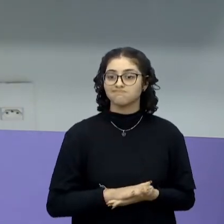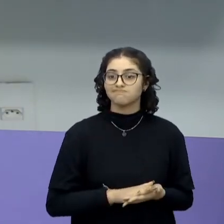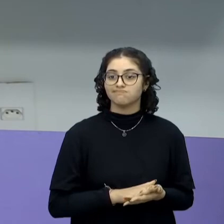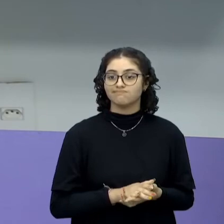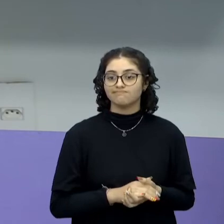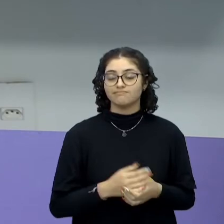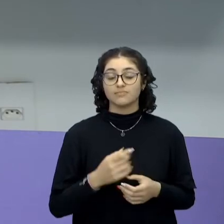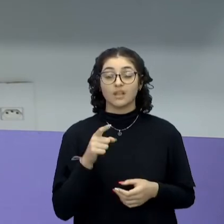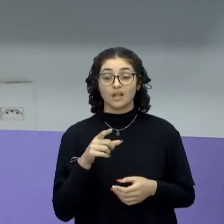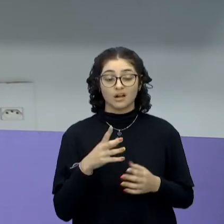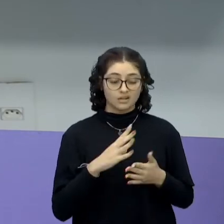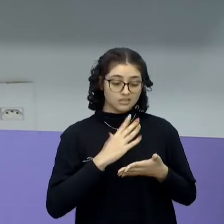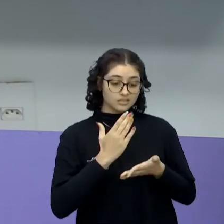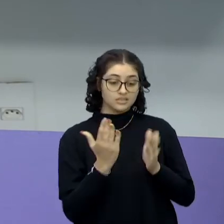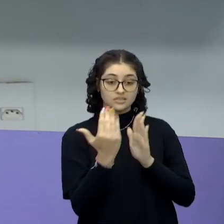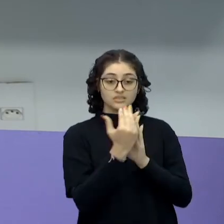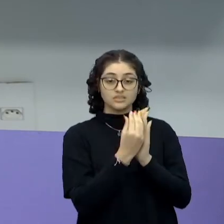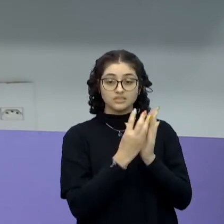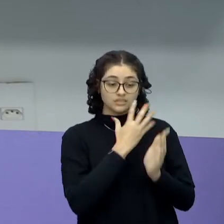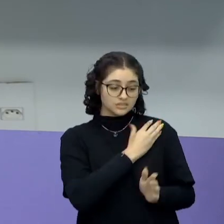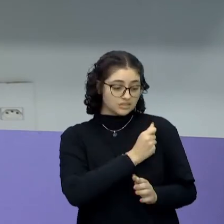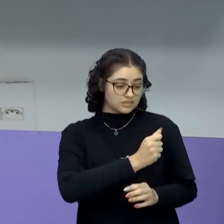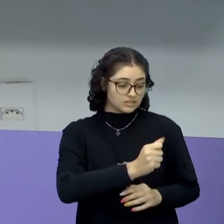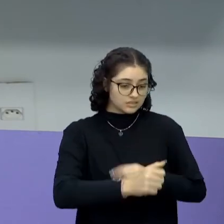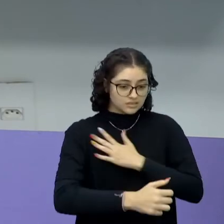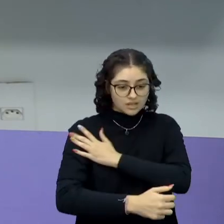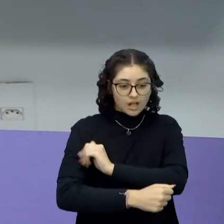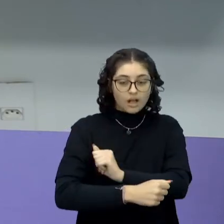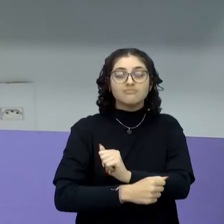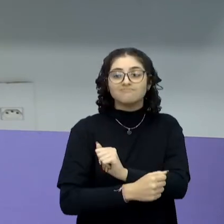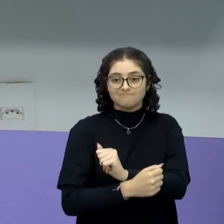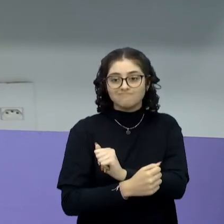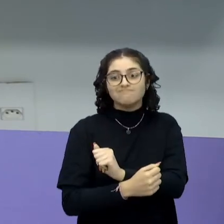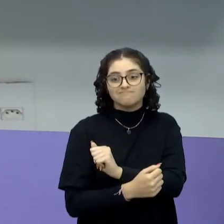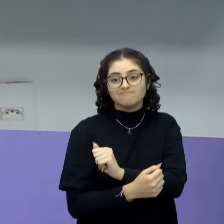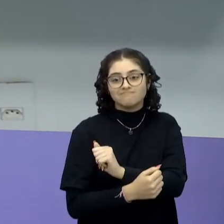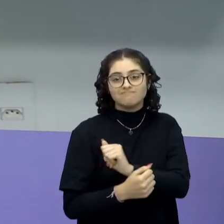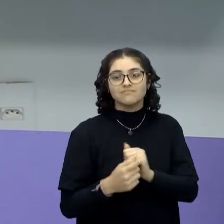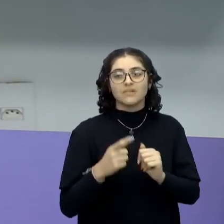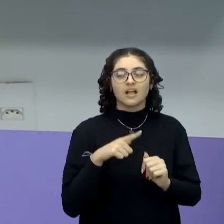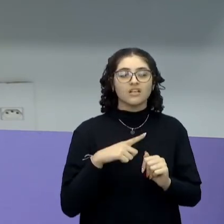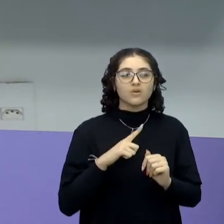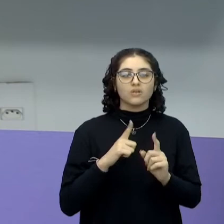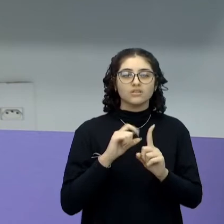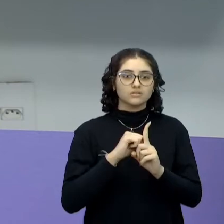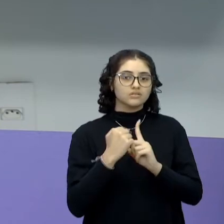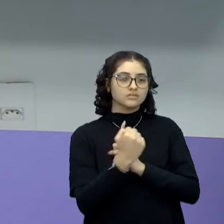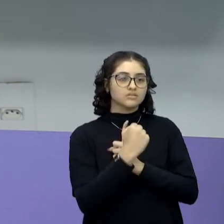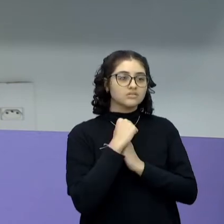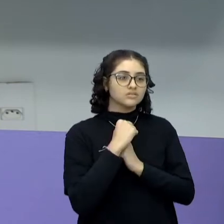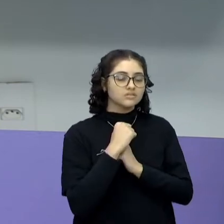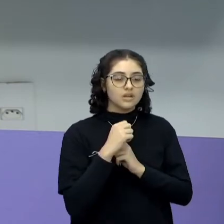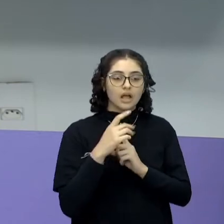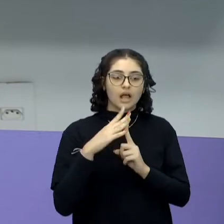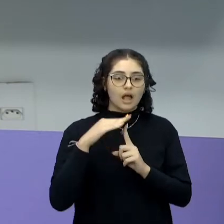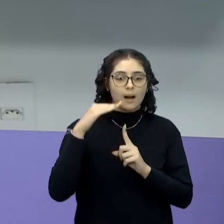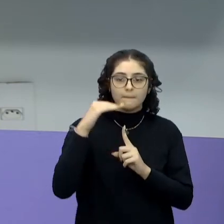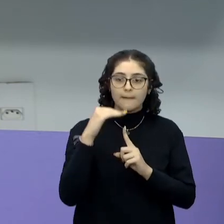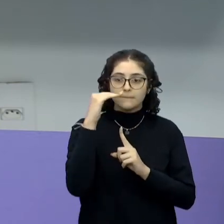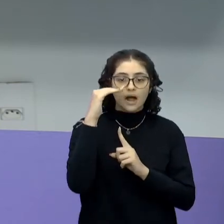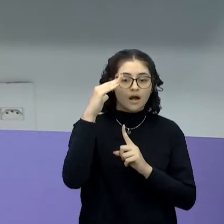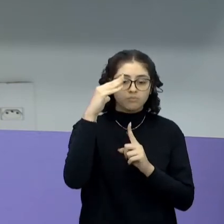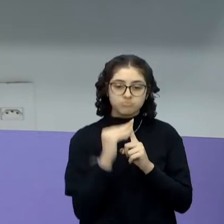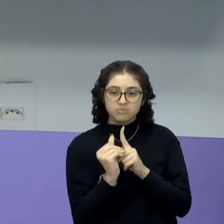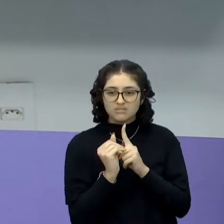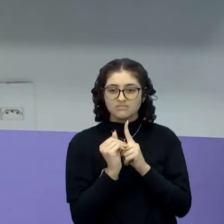retirado desses seres humanos toda a sua camada bios, a sua camada social, subjetiva.